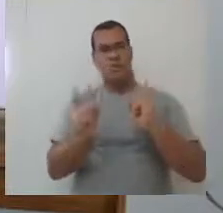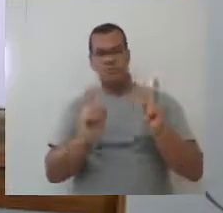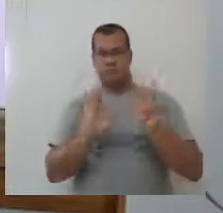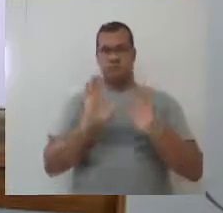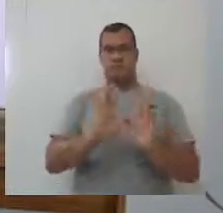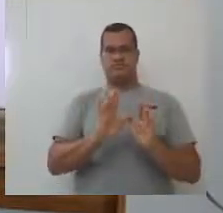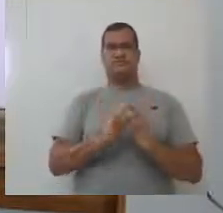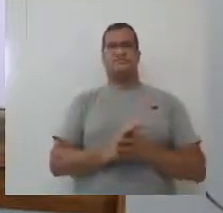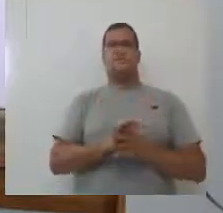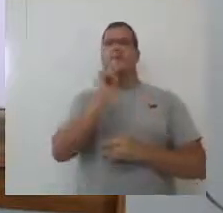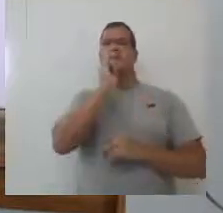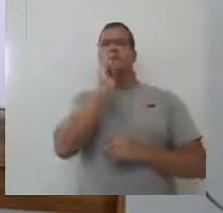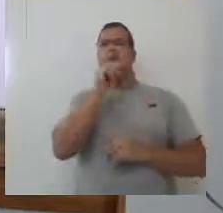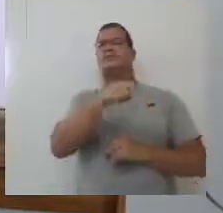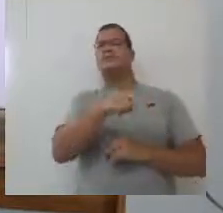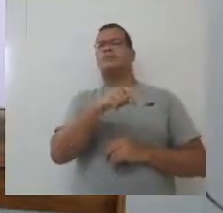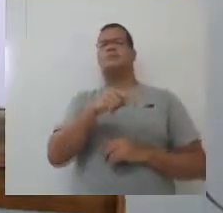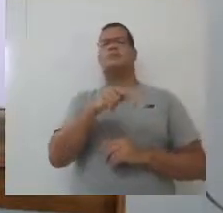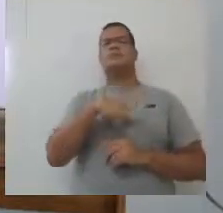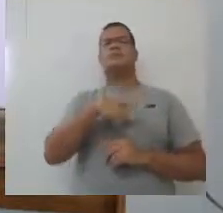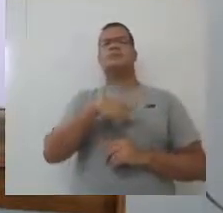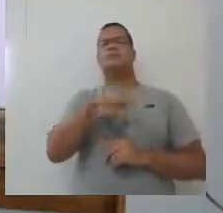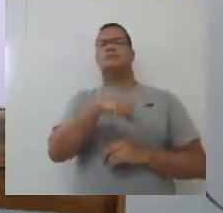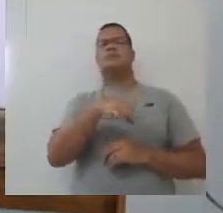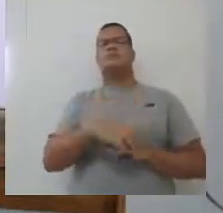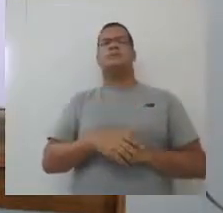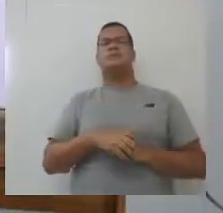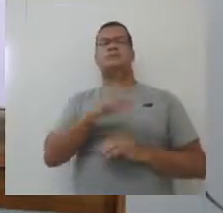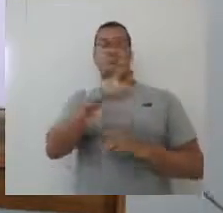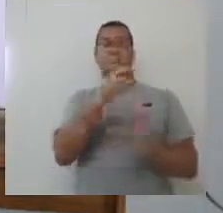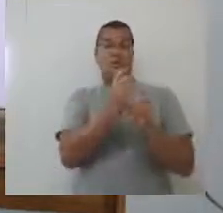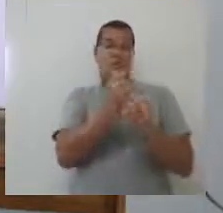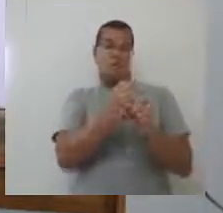seja, quando vocês pegarem isso aí, vocês vão